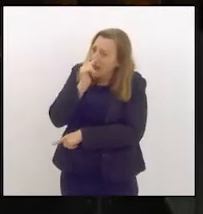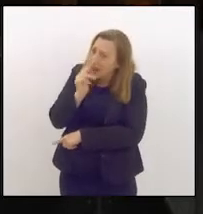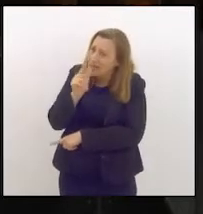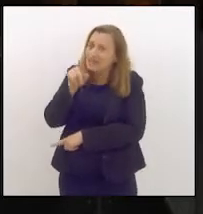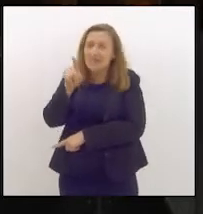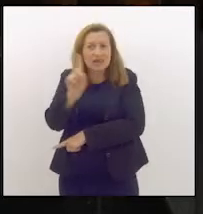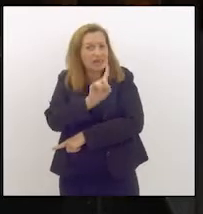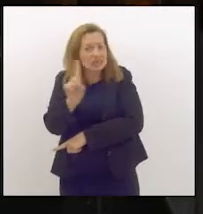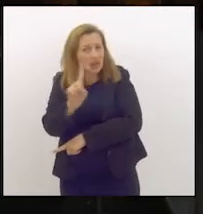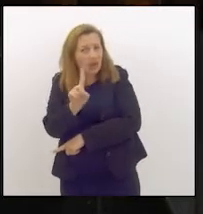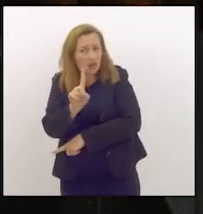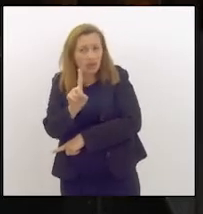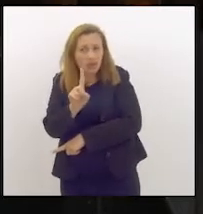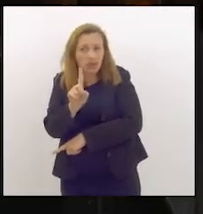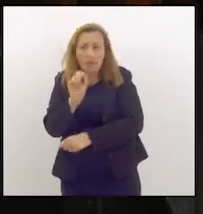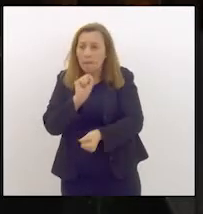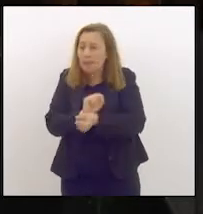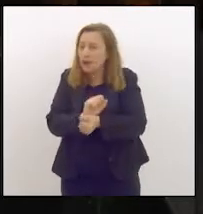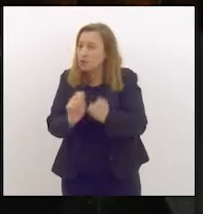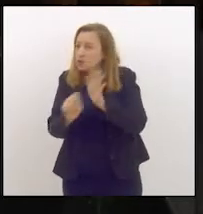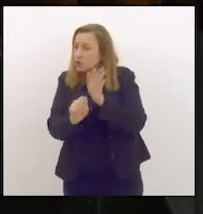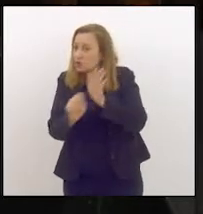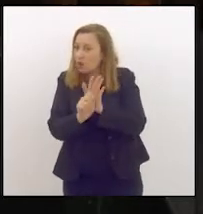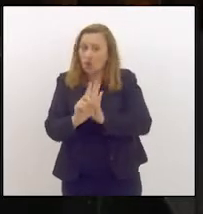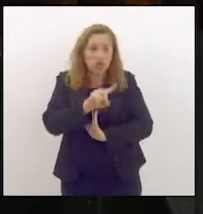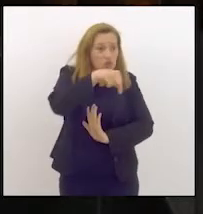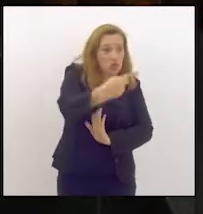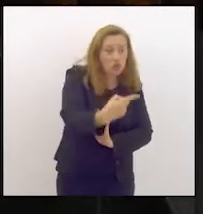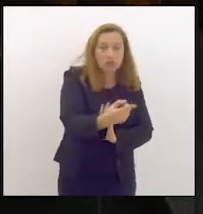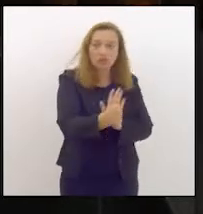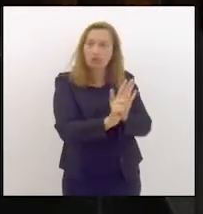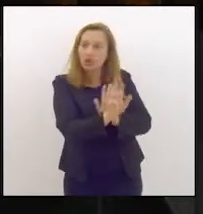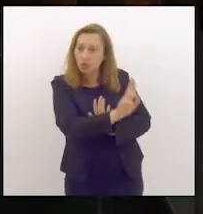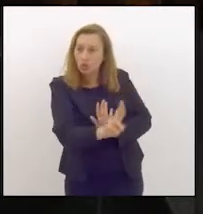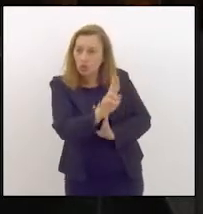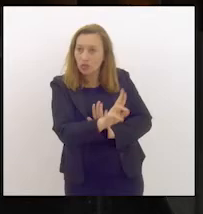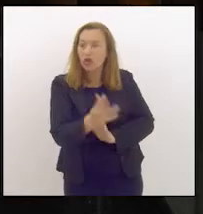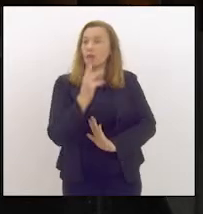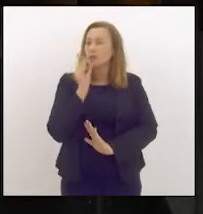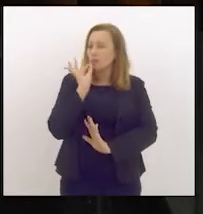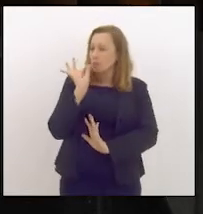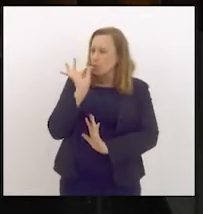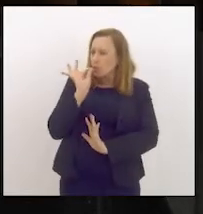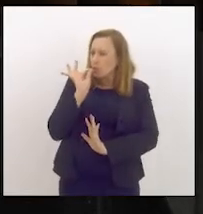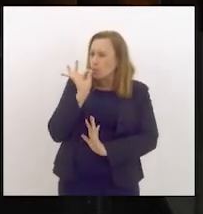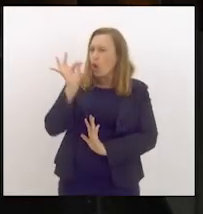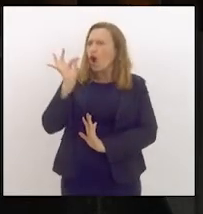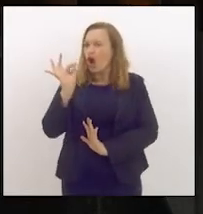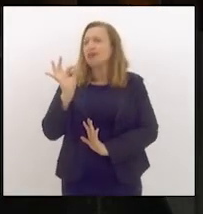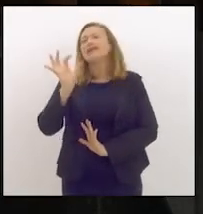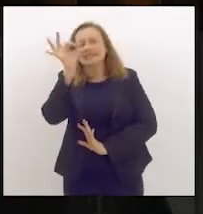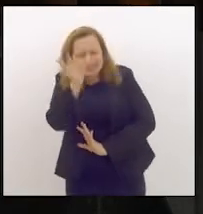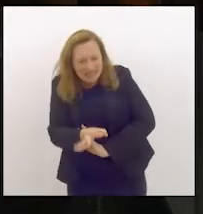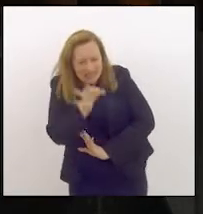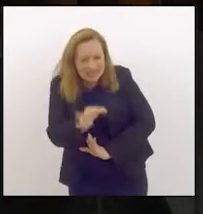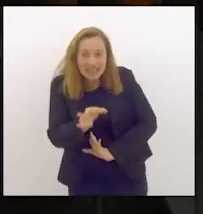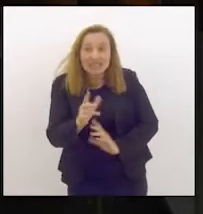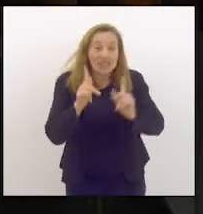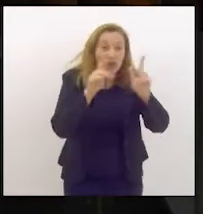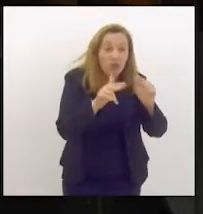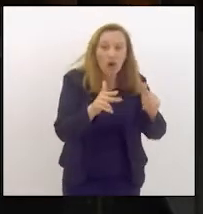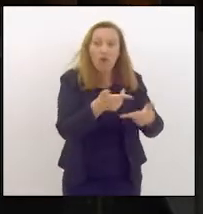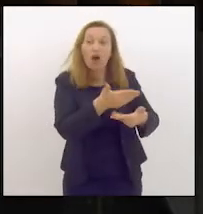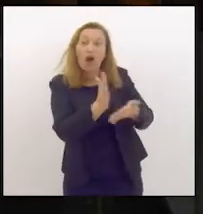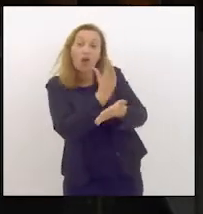que ele não largou o vício Vício da droga de Outras Drogas que ele consome mas maconha com certeza assim como seus pares aqui nessa